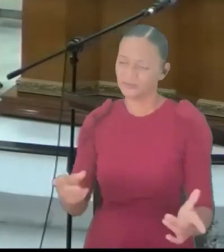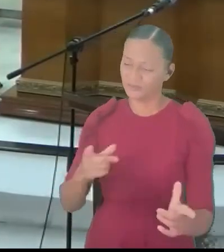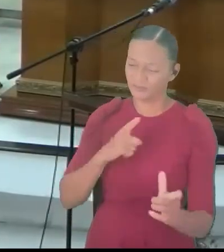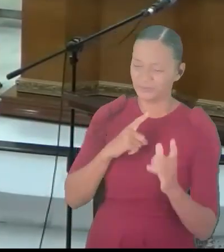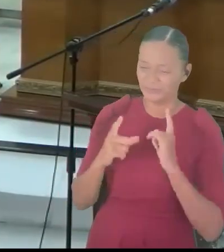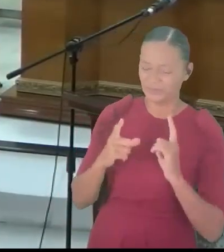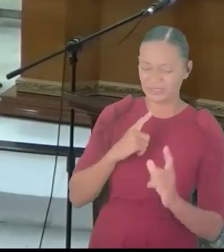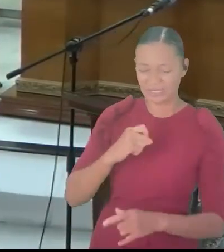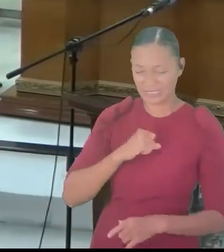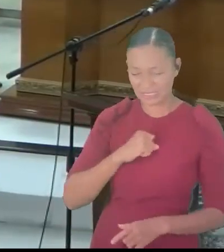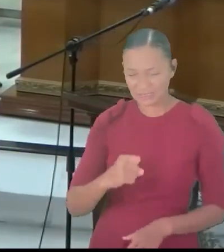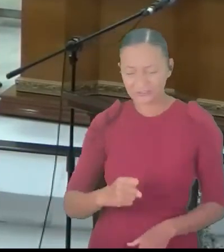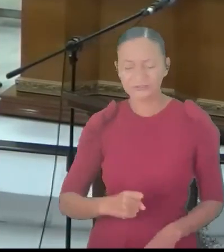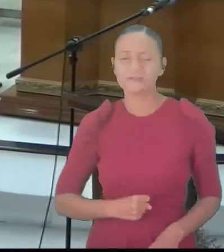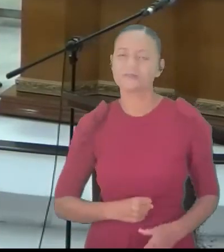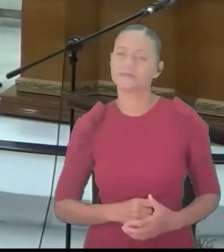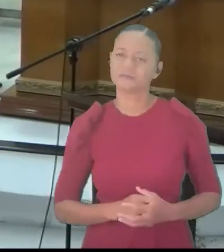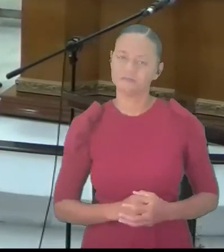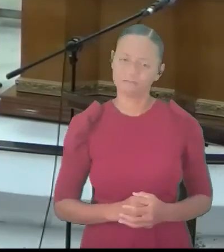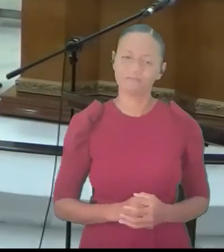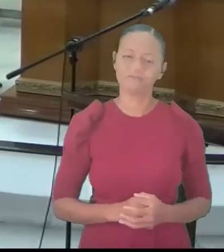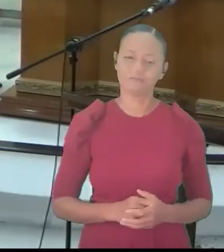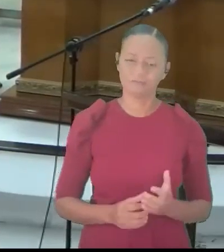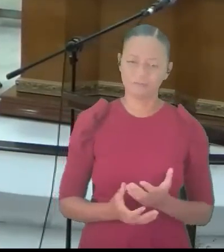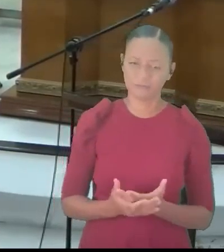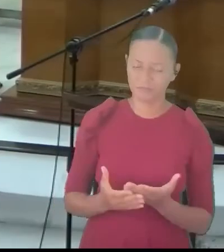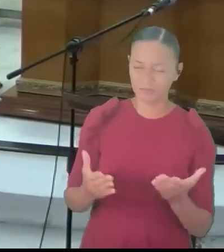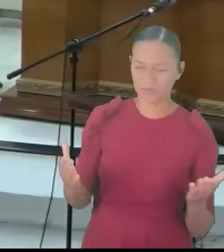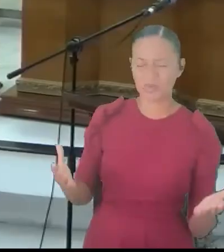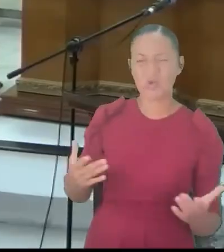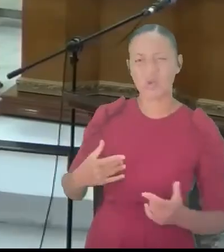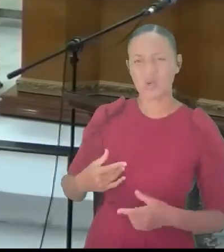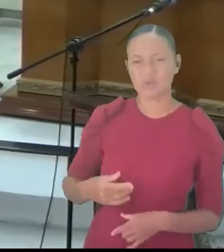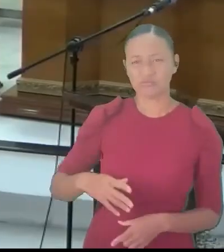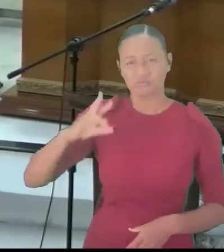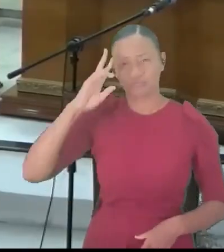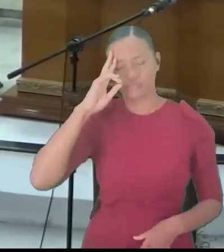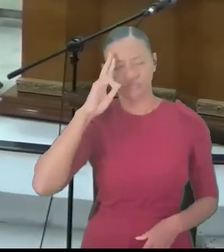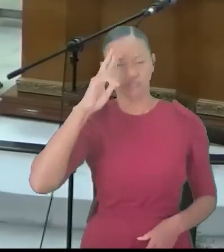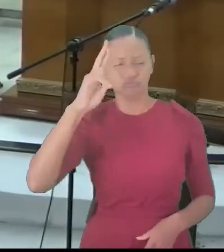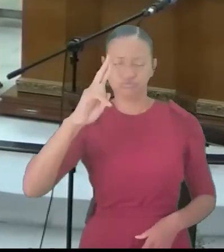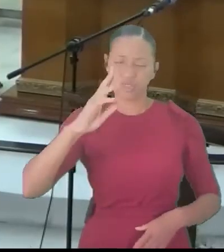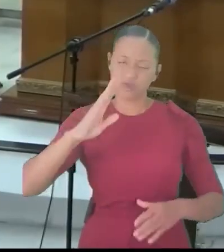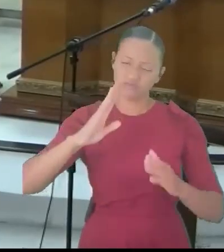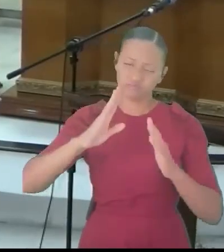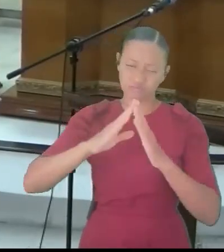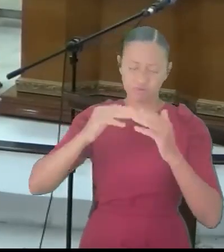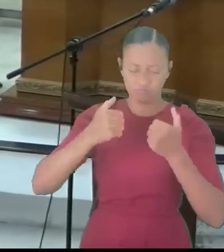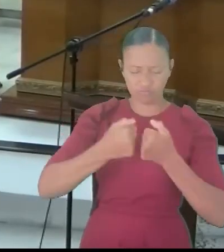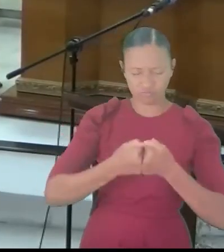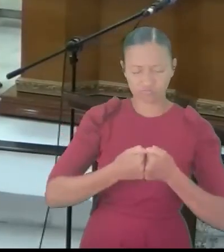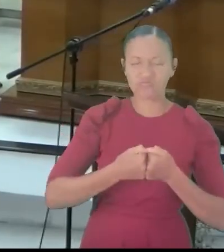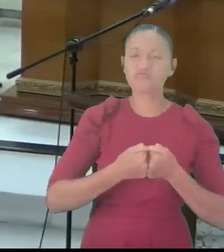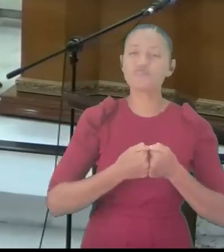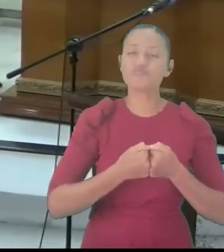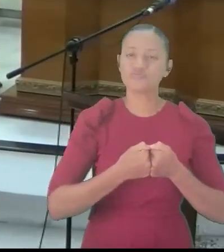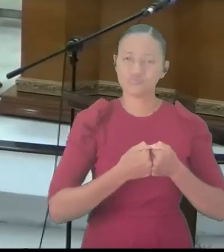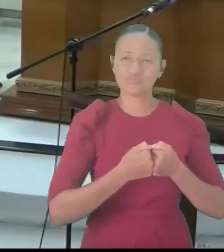os sacerdotes e o capitão do templo. Prossiga. E os saduceus,